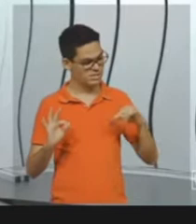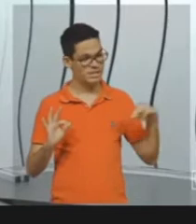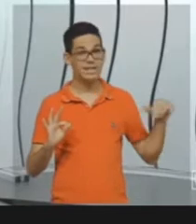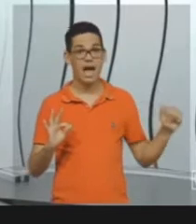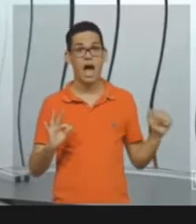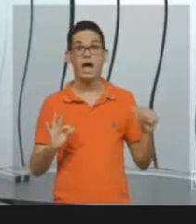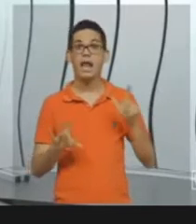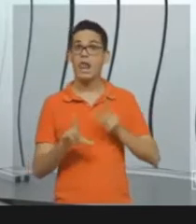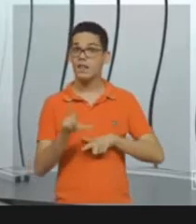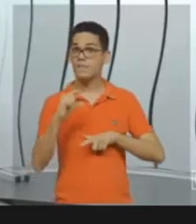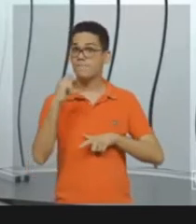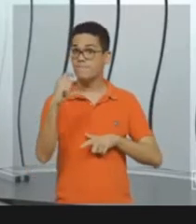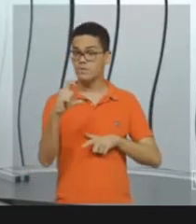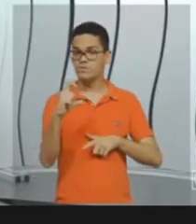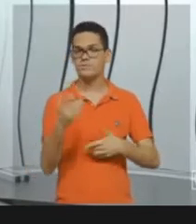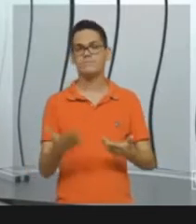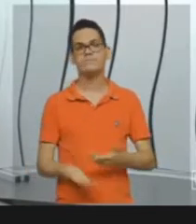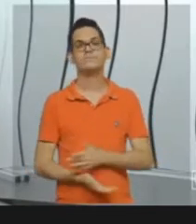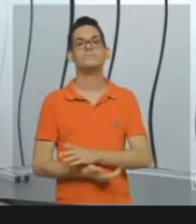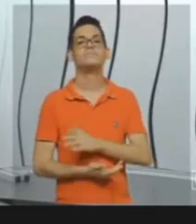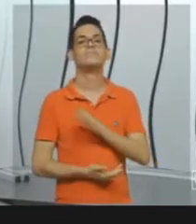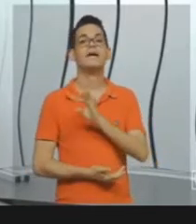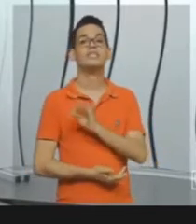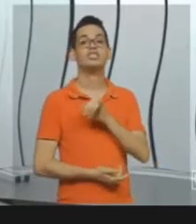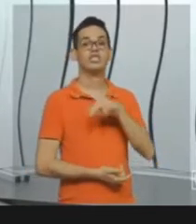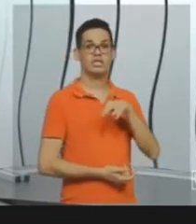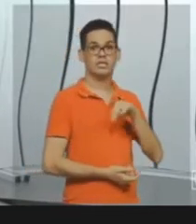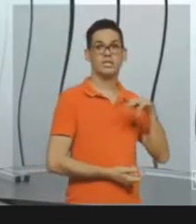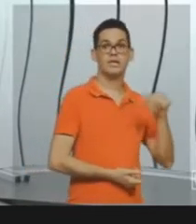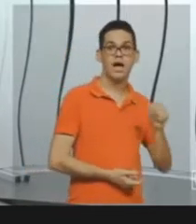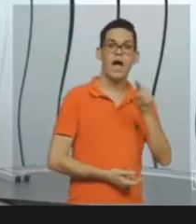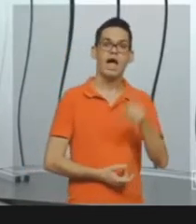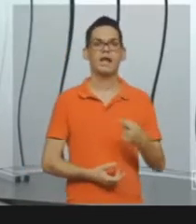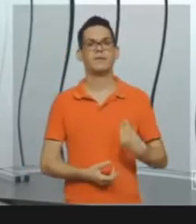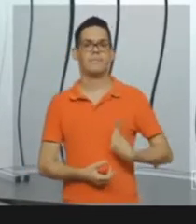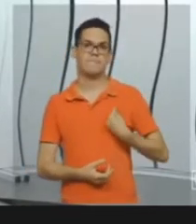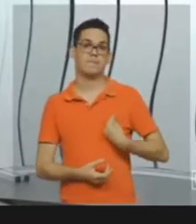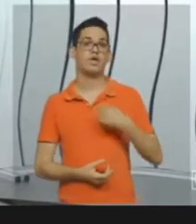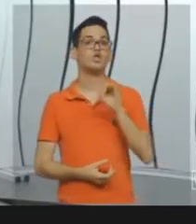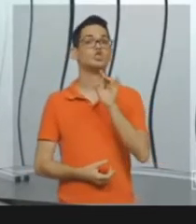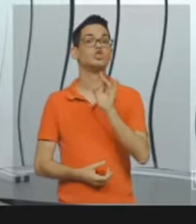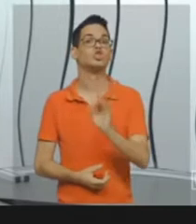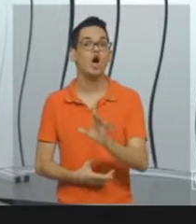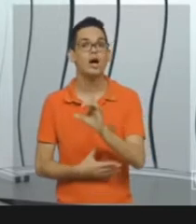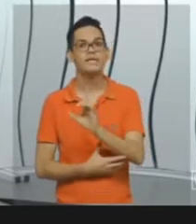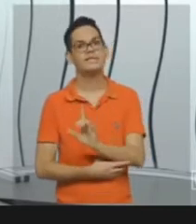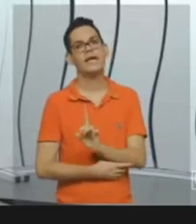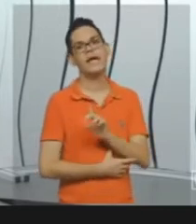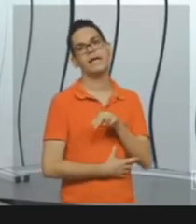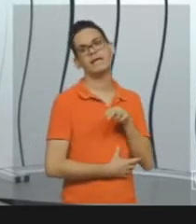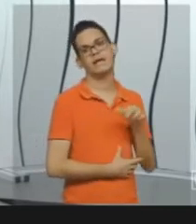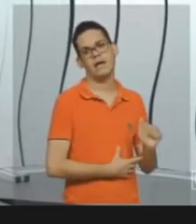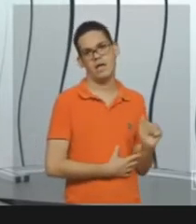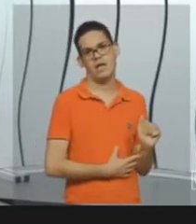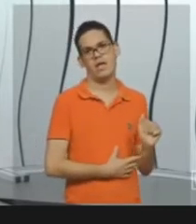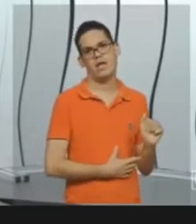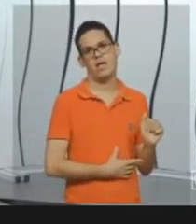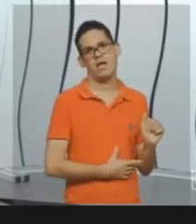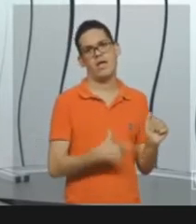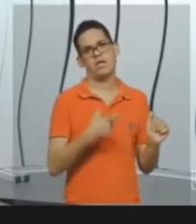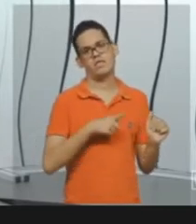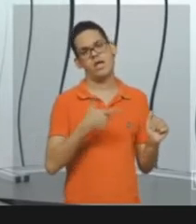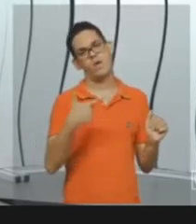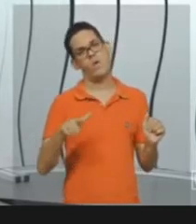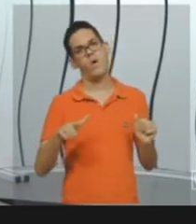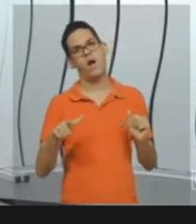maiúsculas. Lembrando aqui que a timina ela está presente apenas no DNA. Existe uma outra